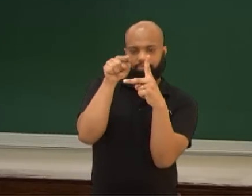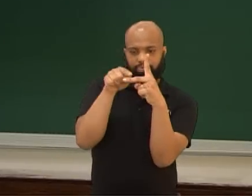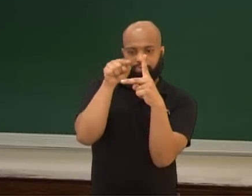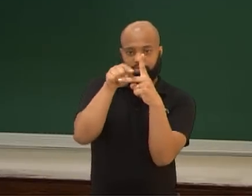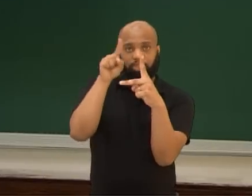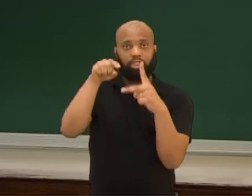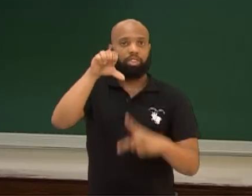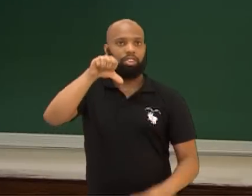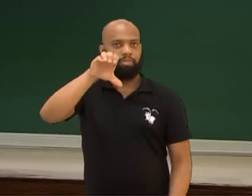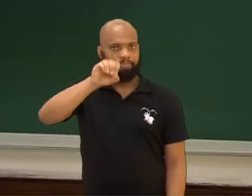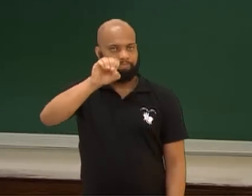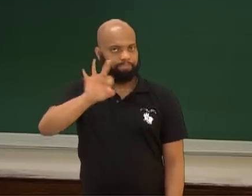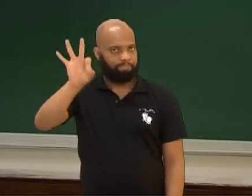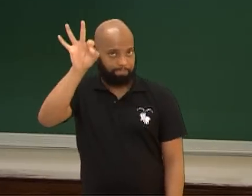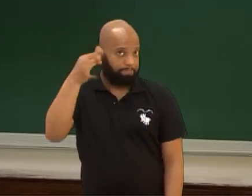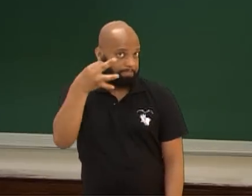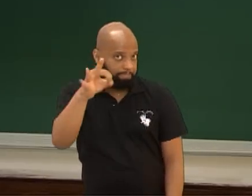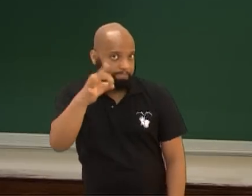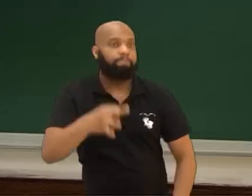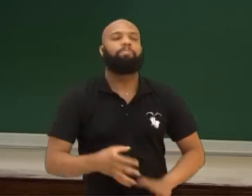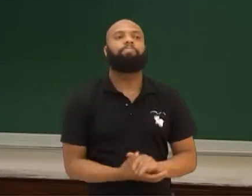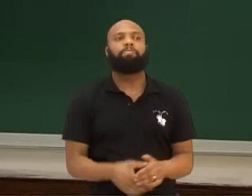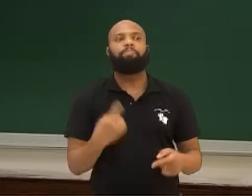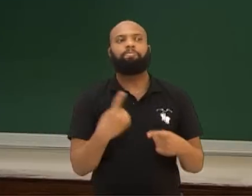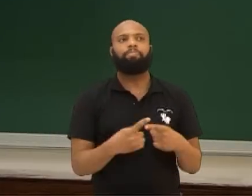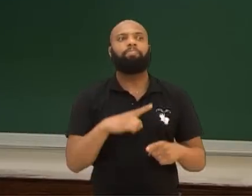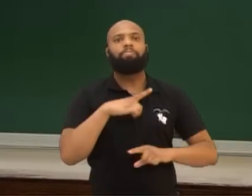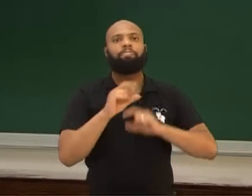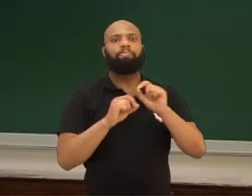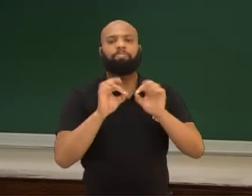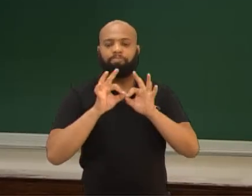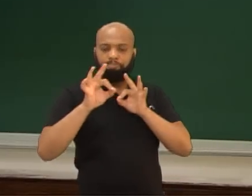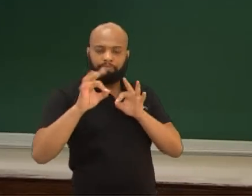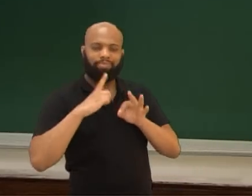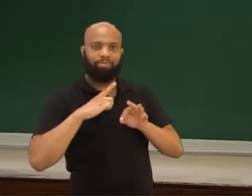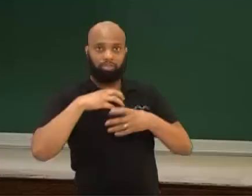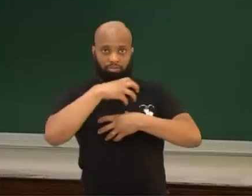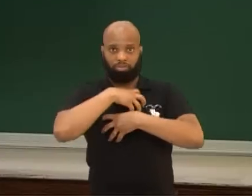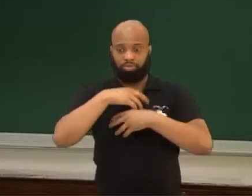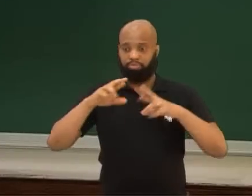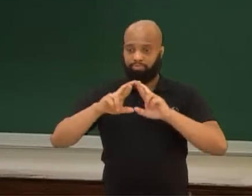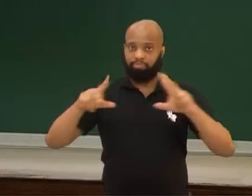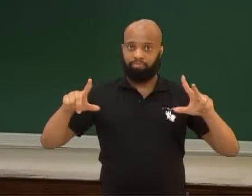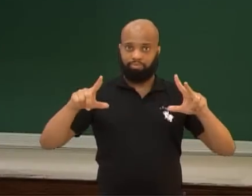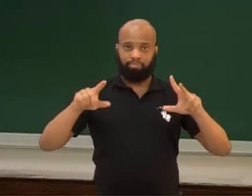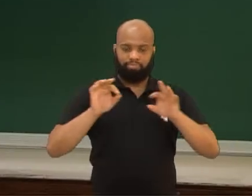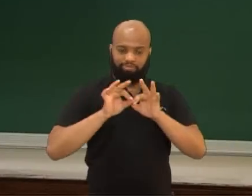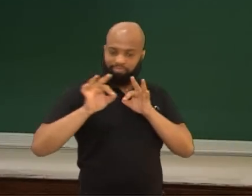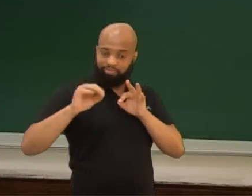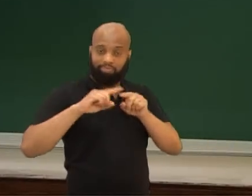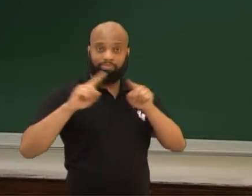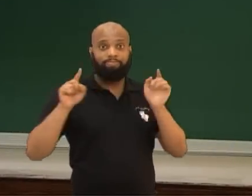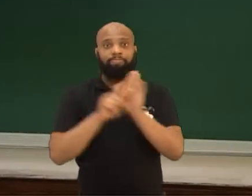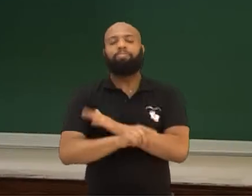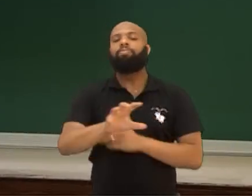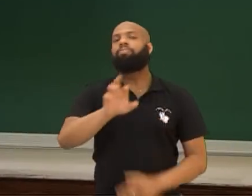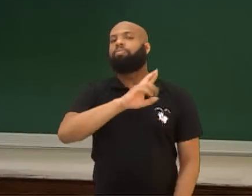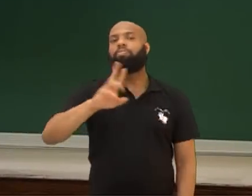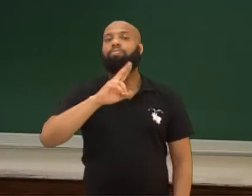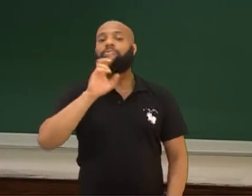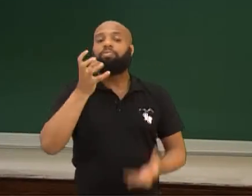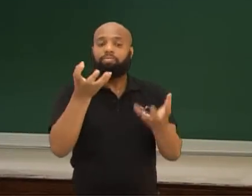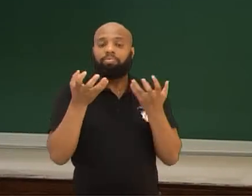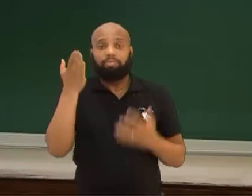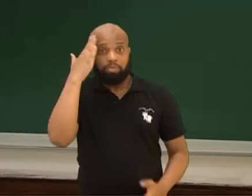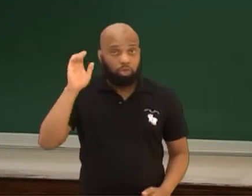medem 90 graus, tá? Eles têm medidas de lados diferentes, mas a pergunta não era essa, era cujos